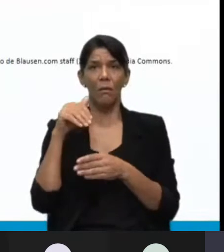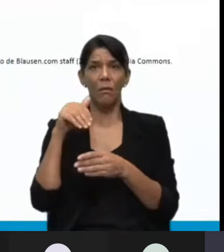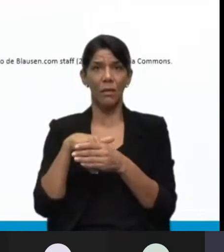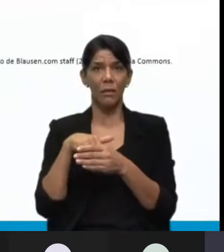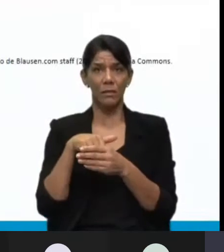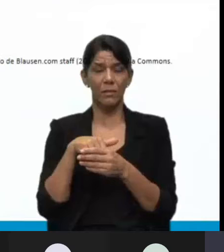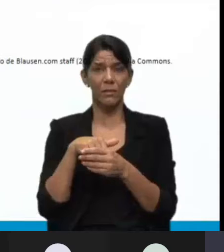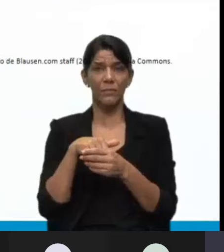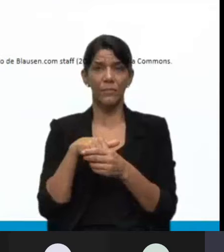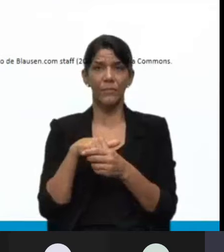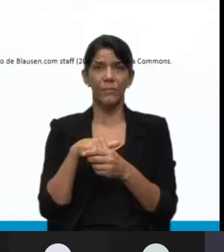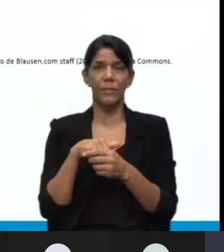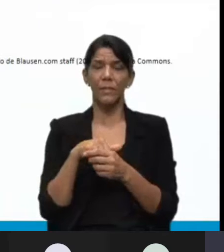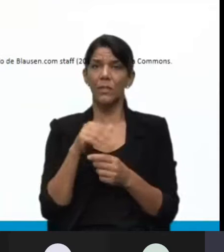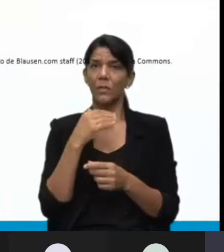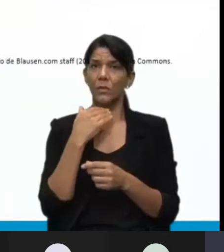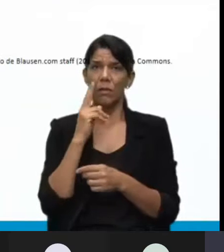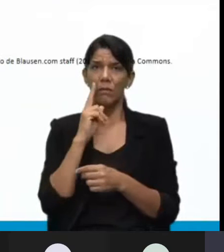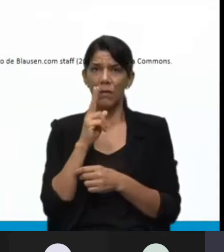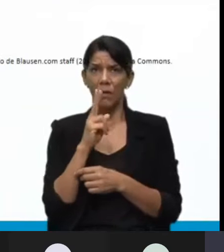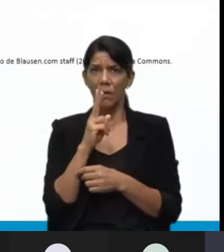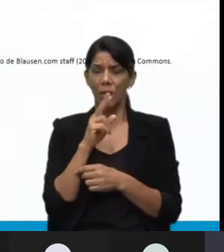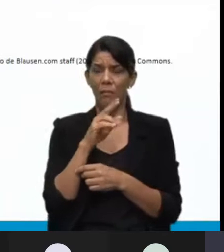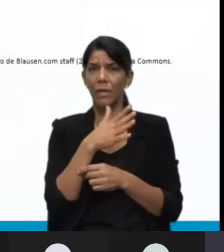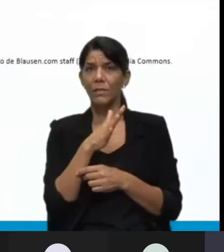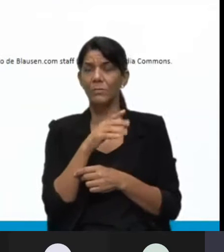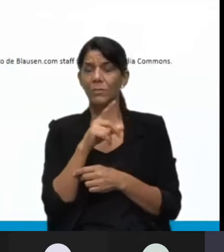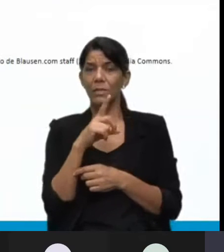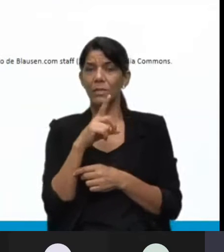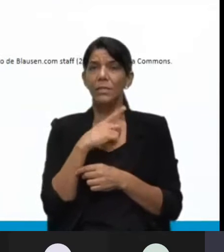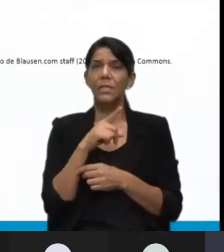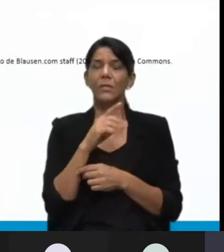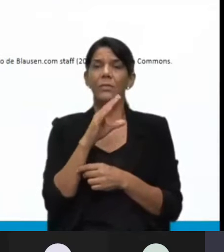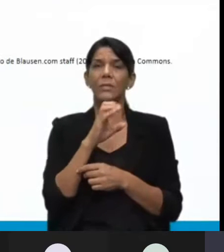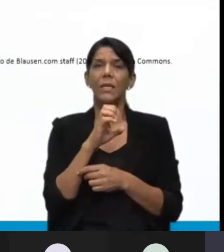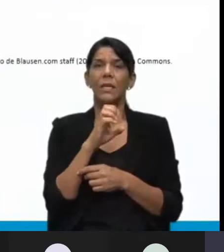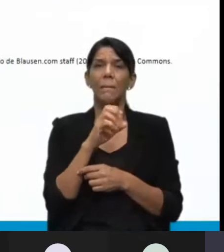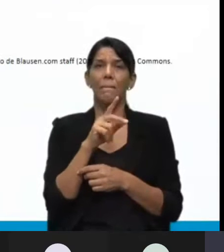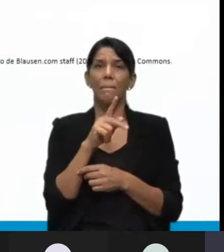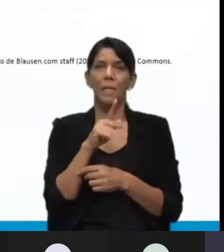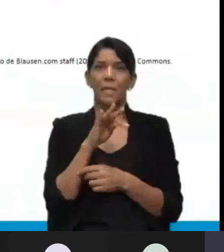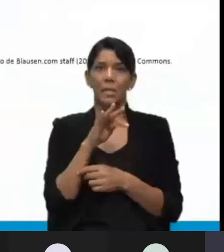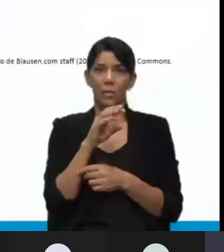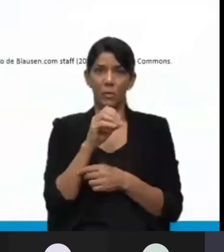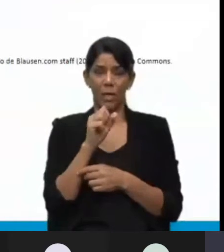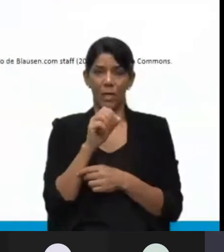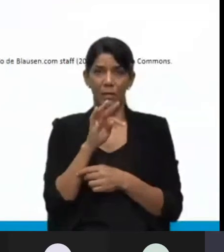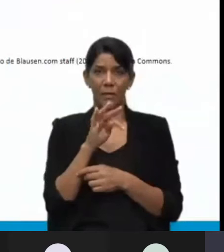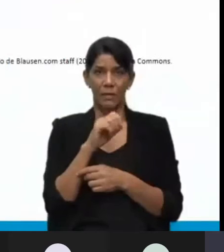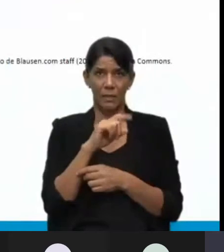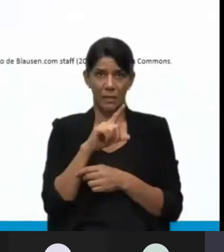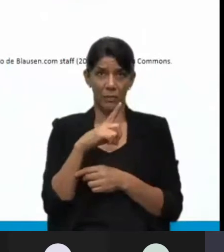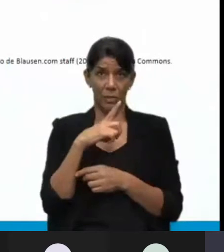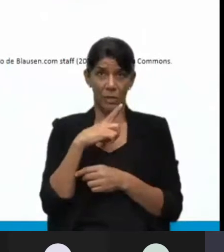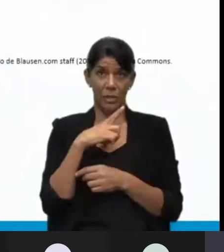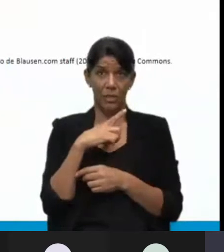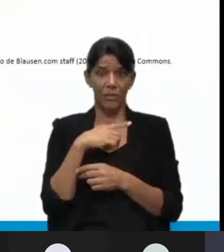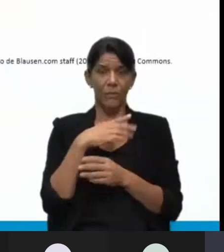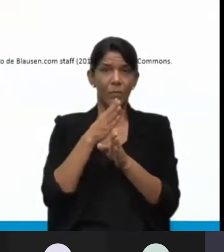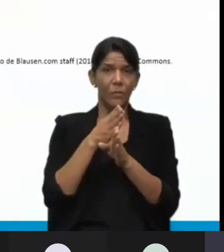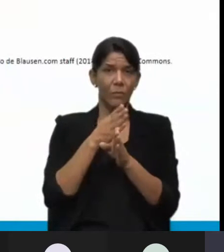entre, né, os átrios aqui, que a gente não consegue ver, que seria mais ou menos por aqui, nós temos o septo interatrial. Então, veja aqui